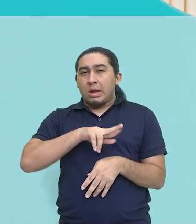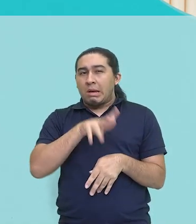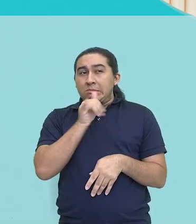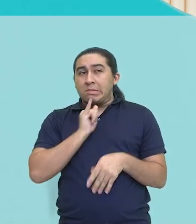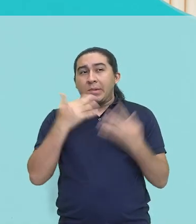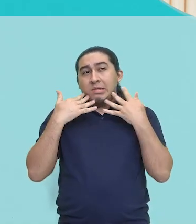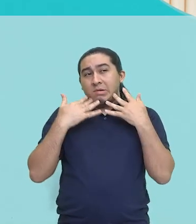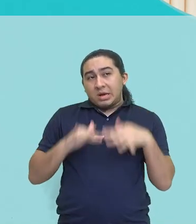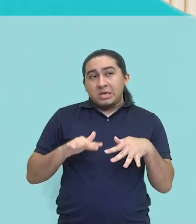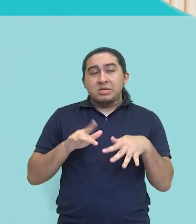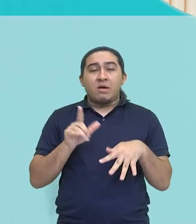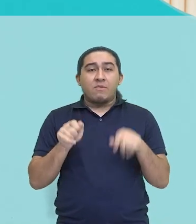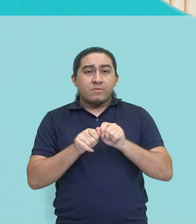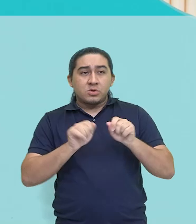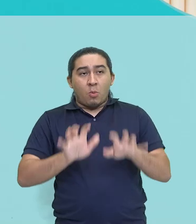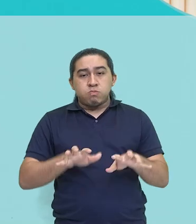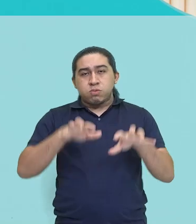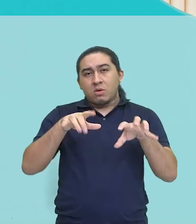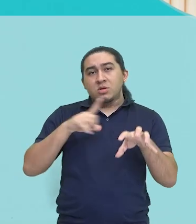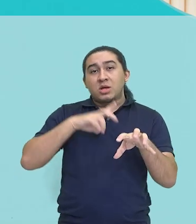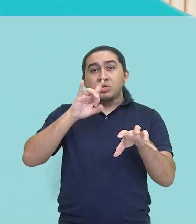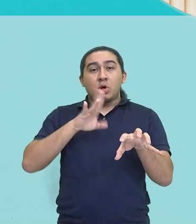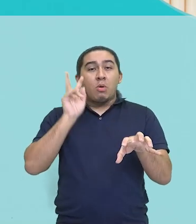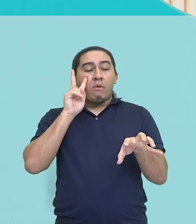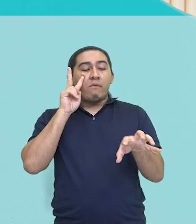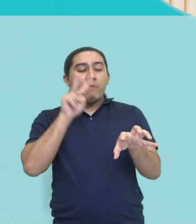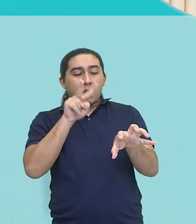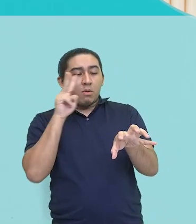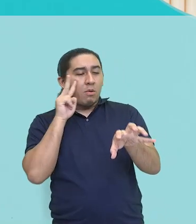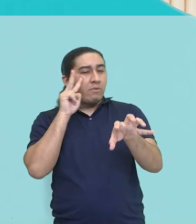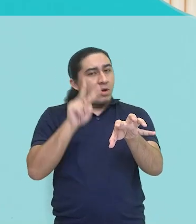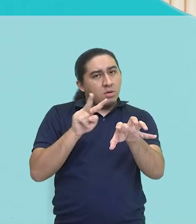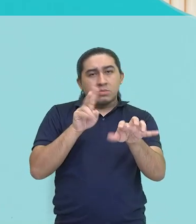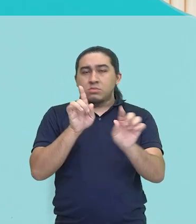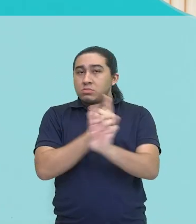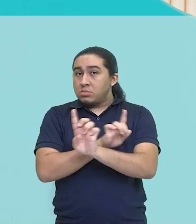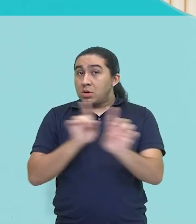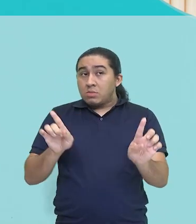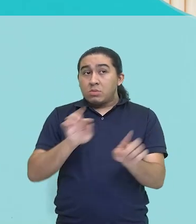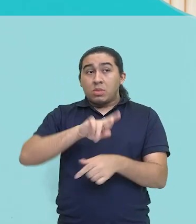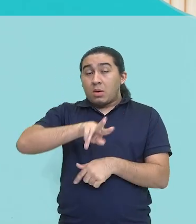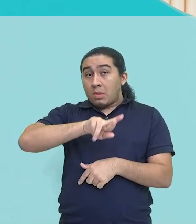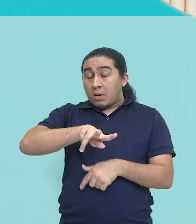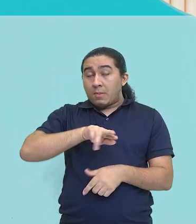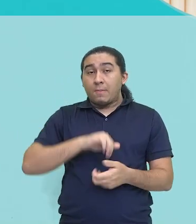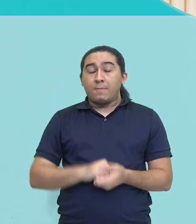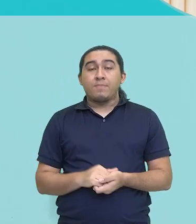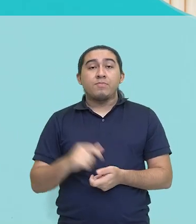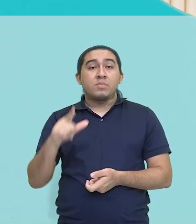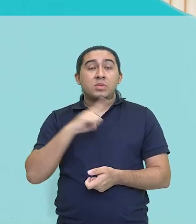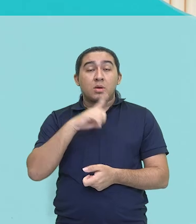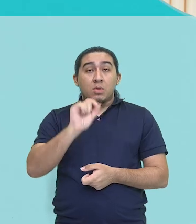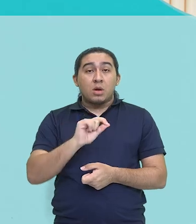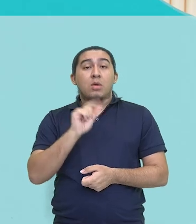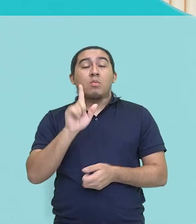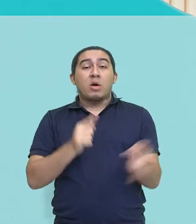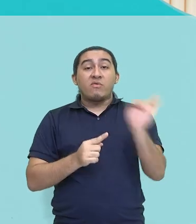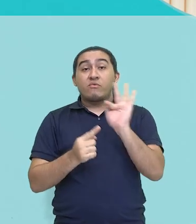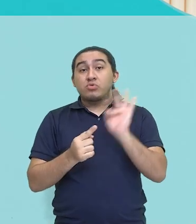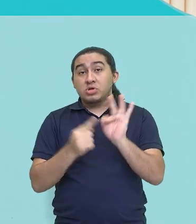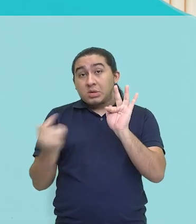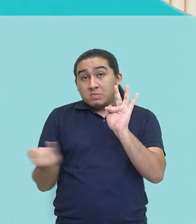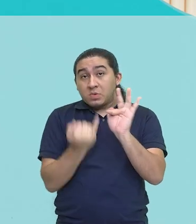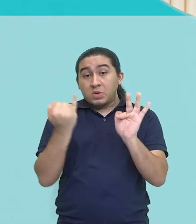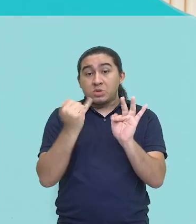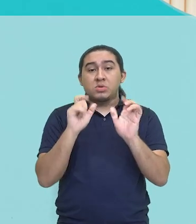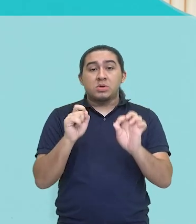os nossos glúteos para ficar sendo vistos. Não foi somente isso. Na verdade, ele tem um papel muito grande. Ele